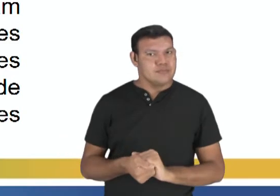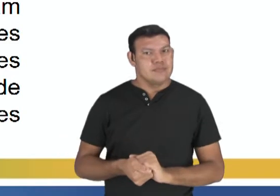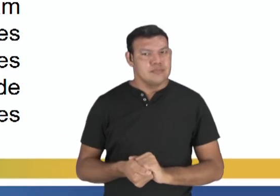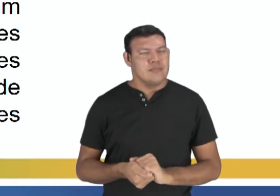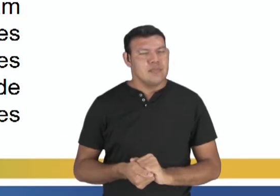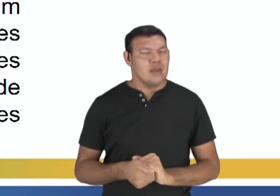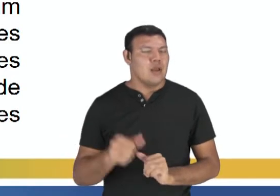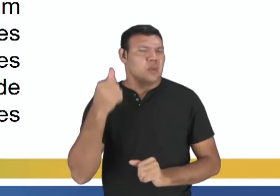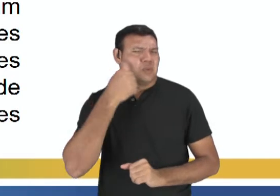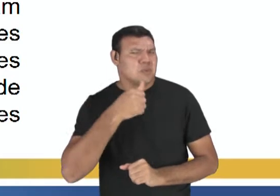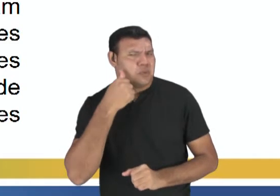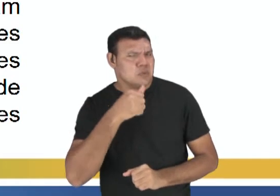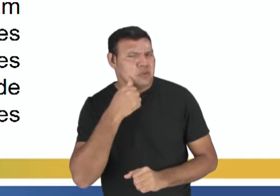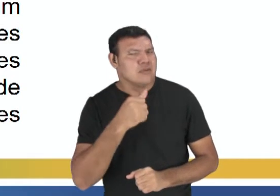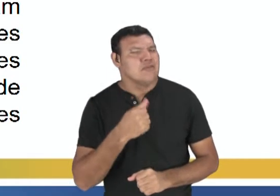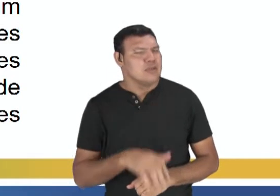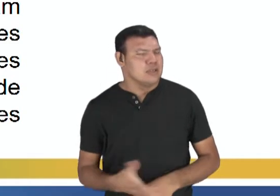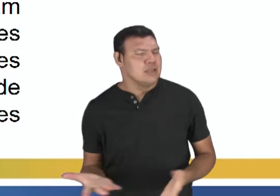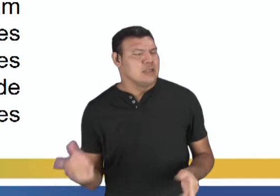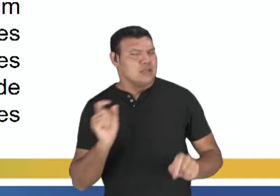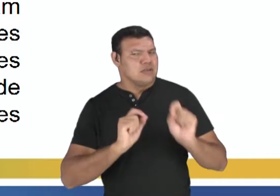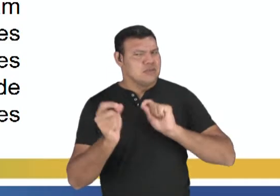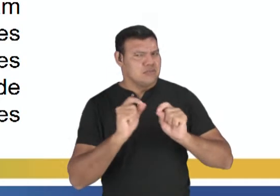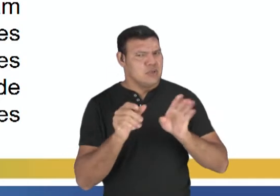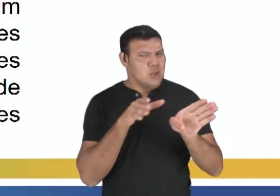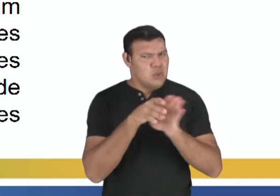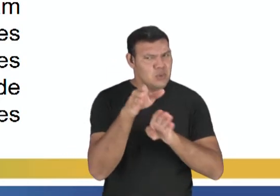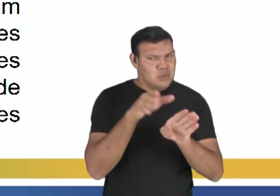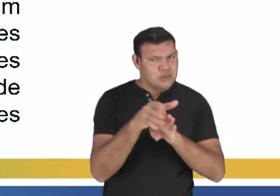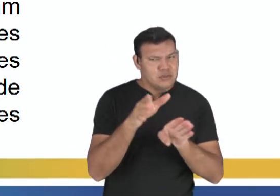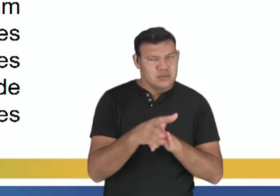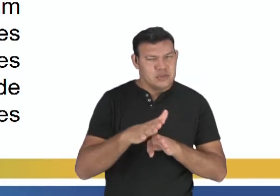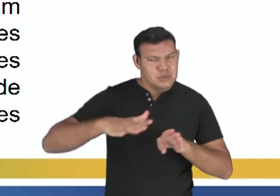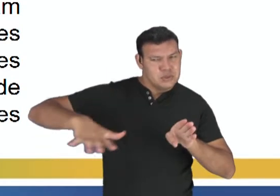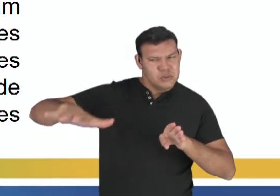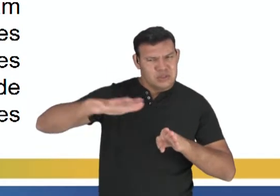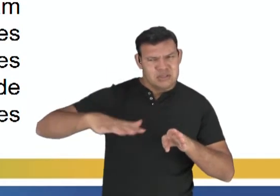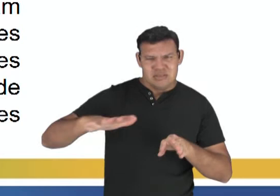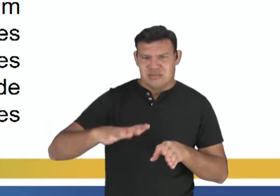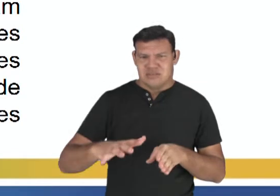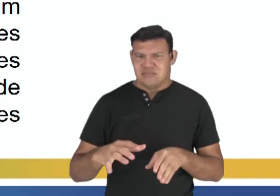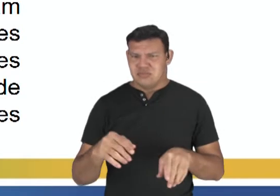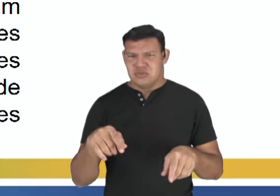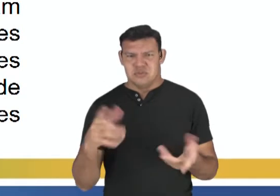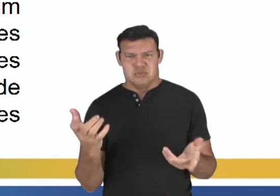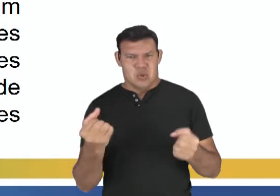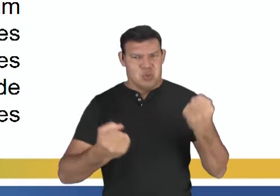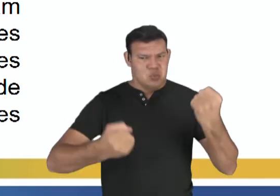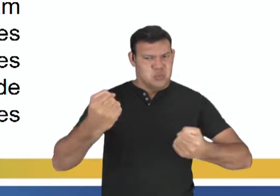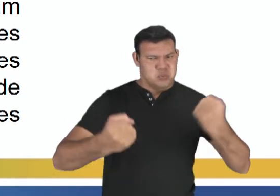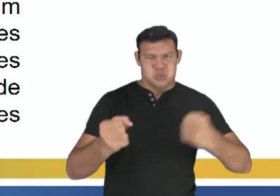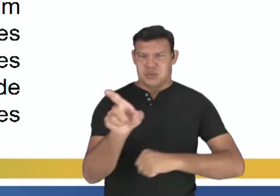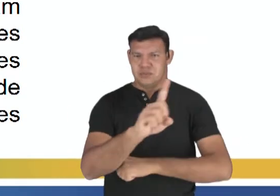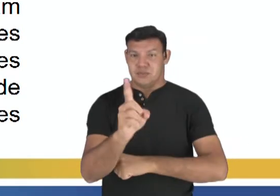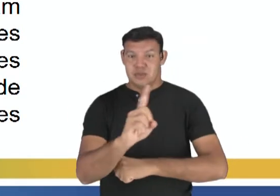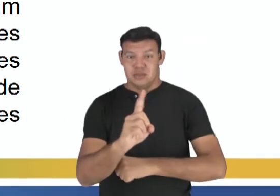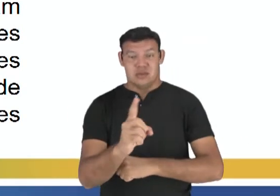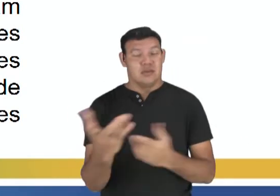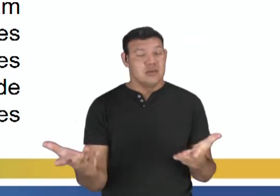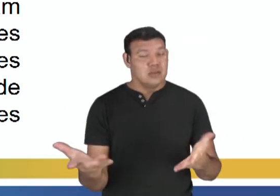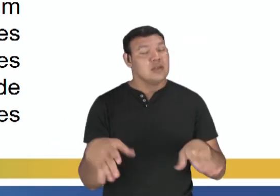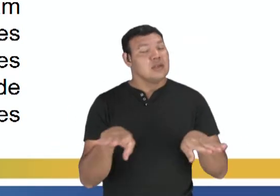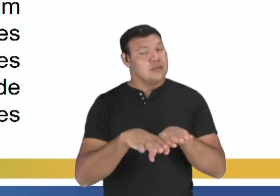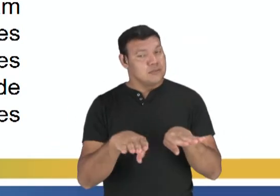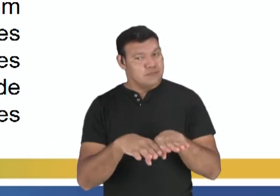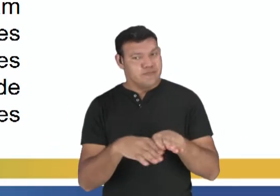de que as mulheres não teriam boa orientação espacial nem bom senso de direção e, em última instância,